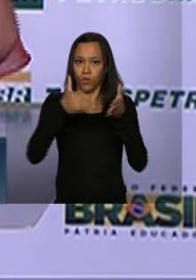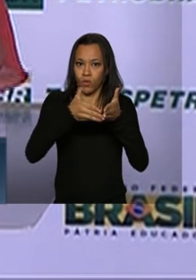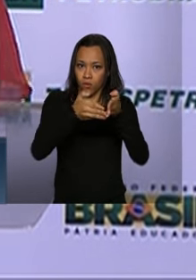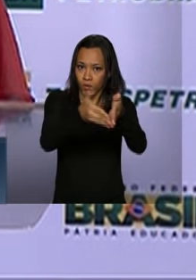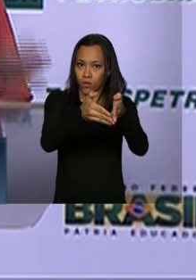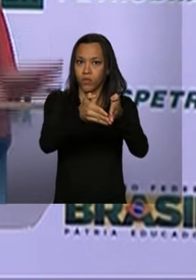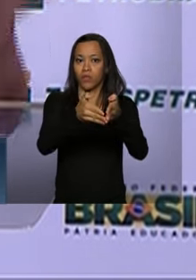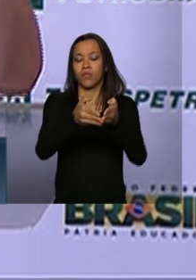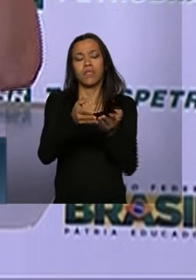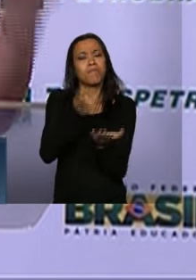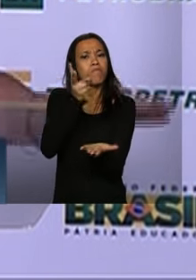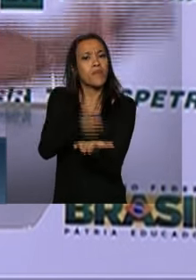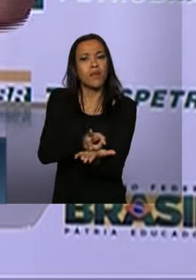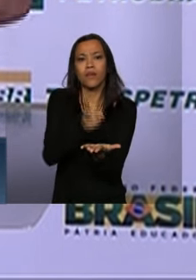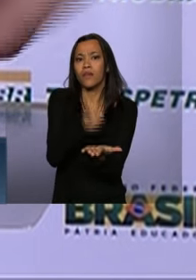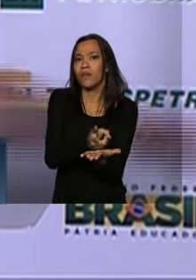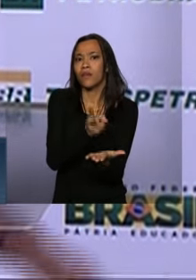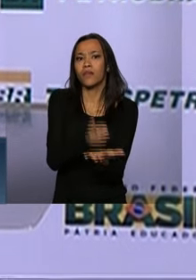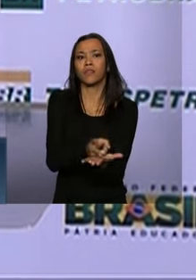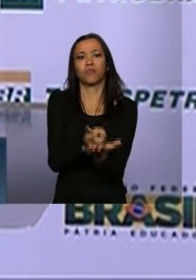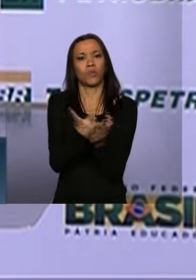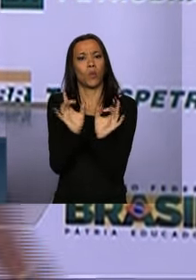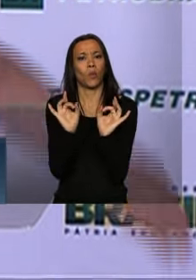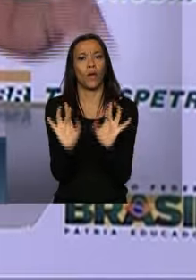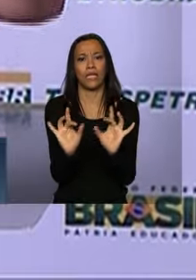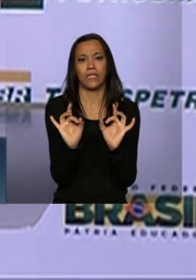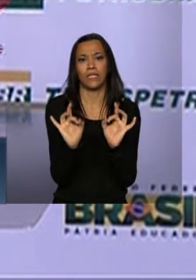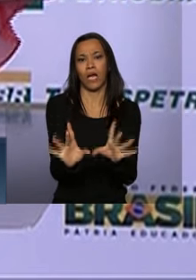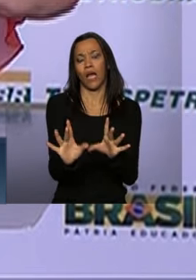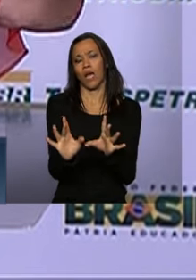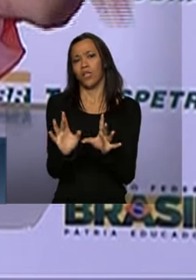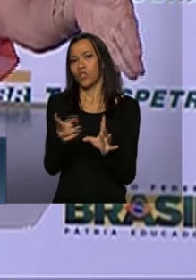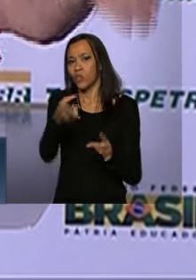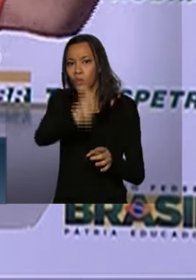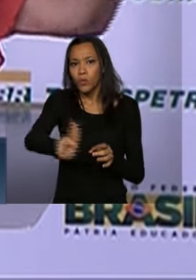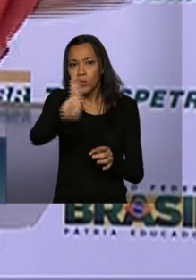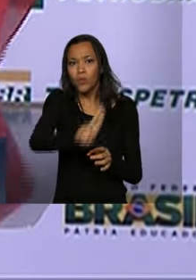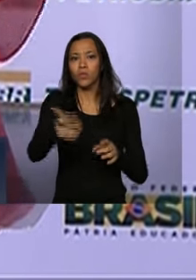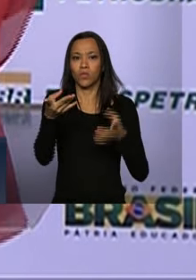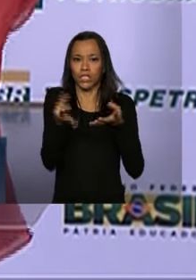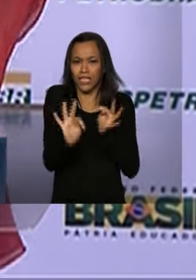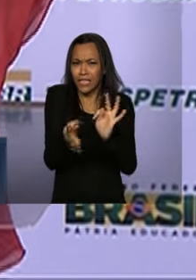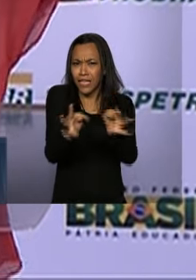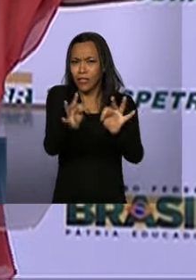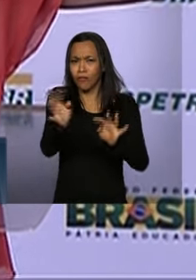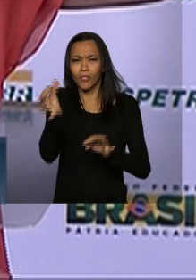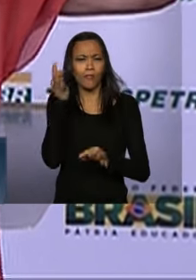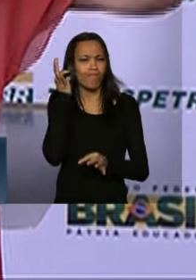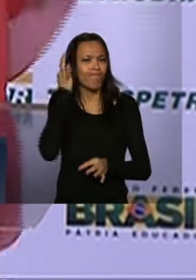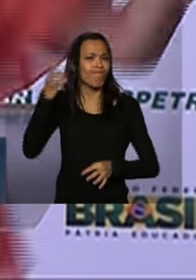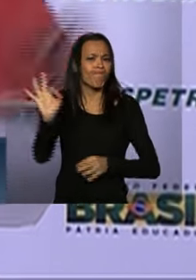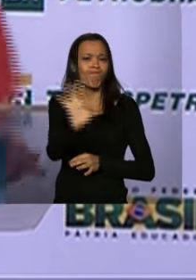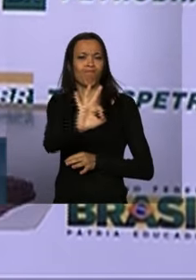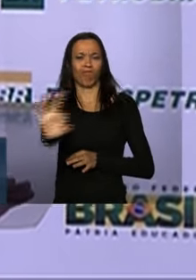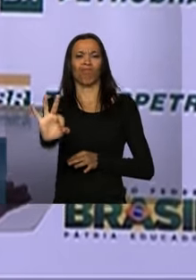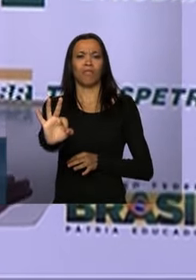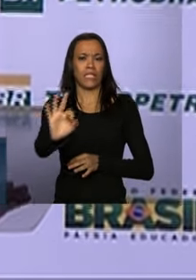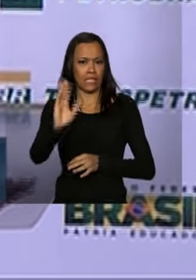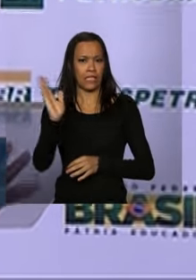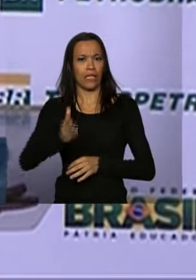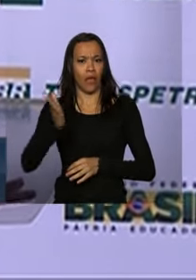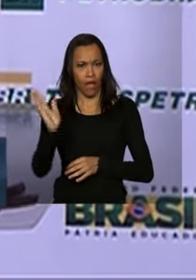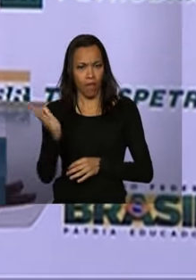mesmas condições, prazo e qualidade, com tecnologia de excelência que nós hoje podemos